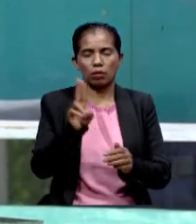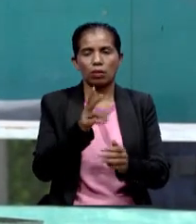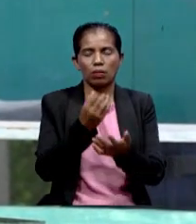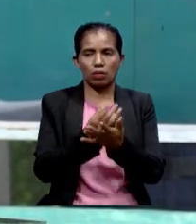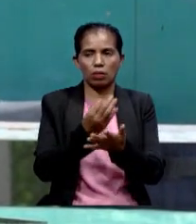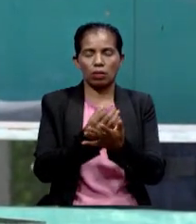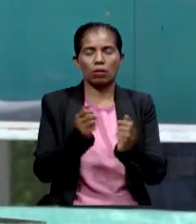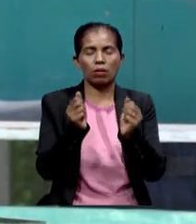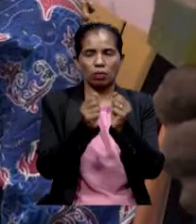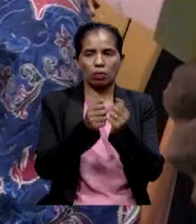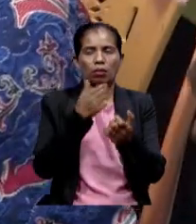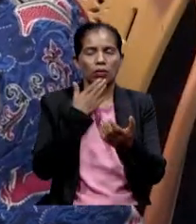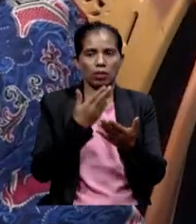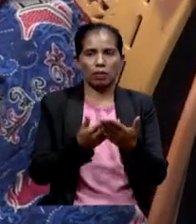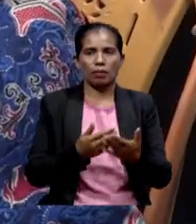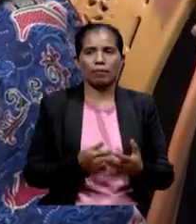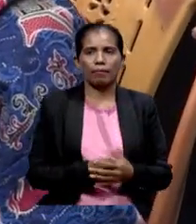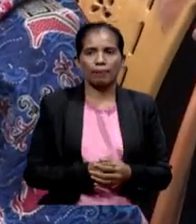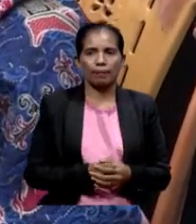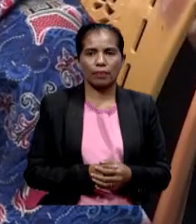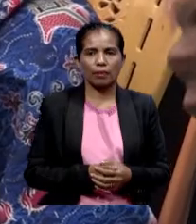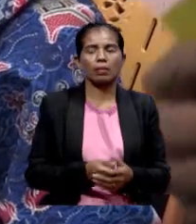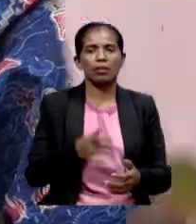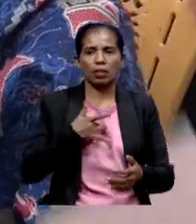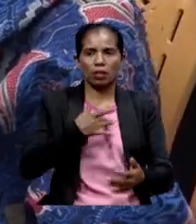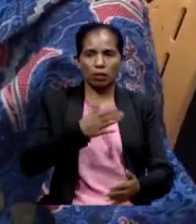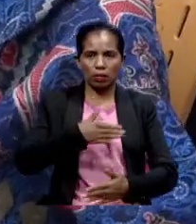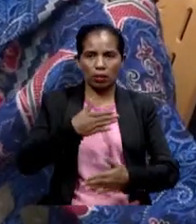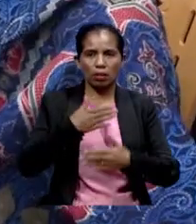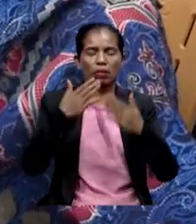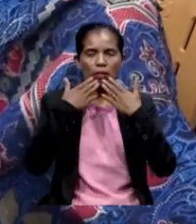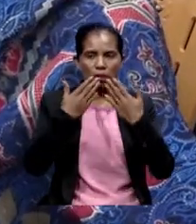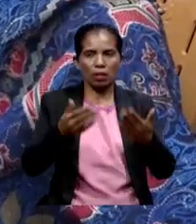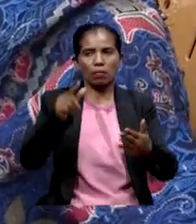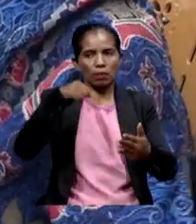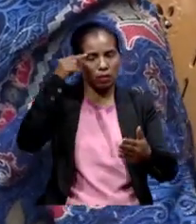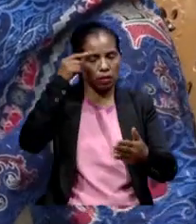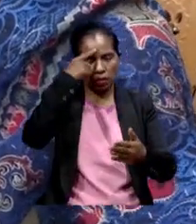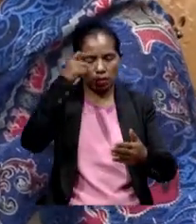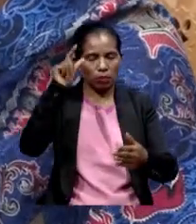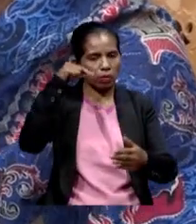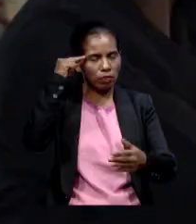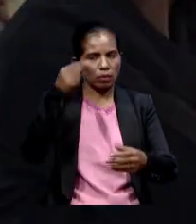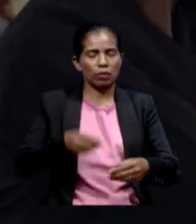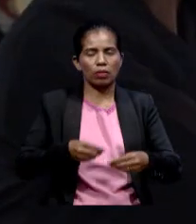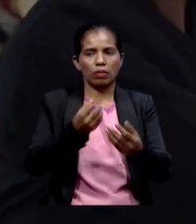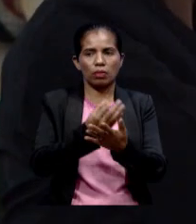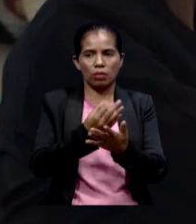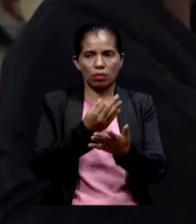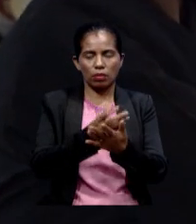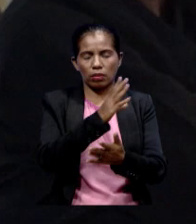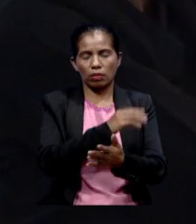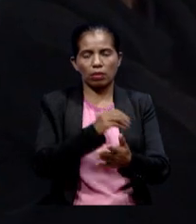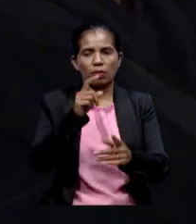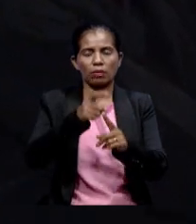idane hodidia. Beneficiário Sira sente contente e não agradece ao governo, também o governo saiu na subsídio idosos. No inválido Sira,